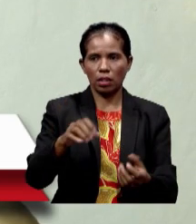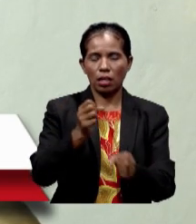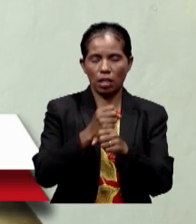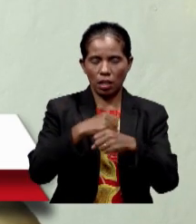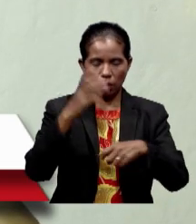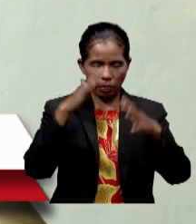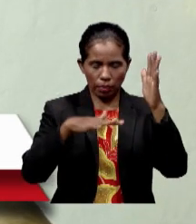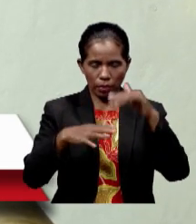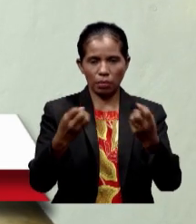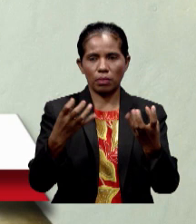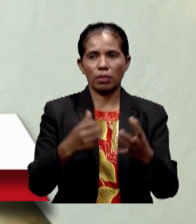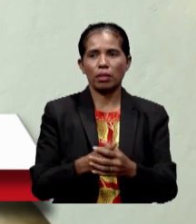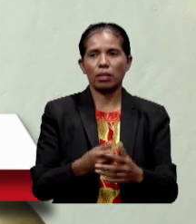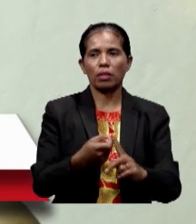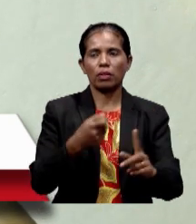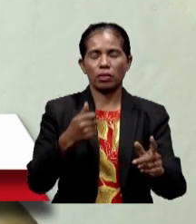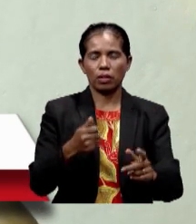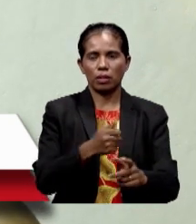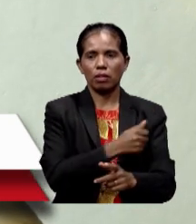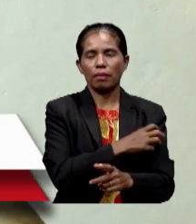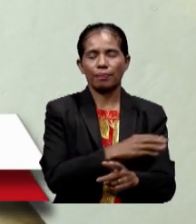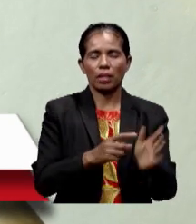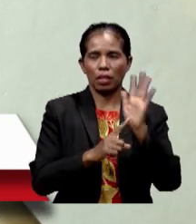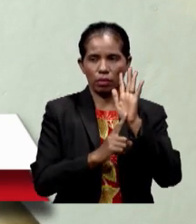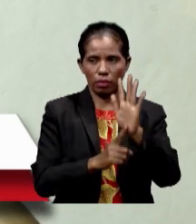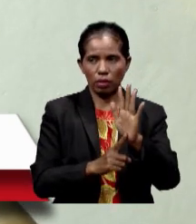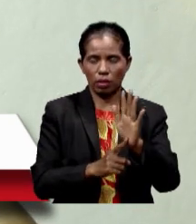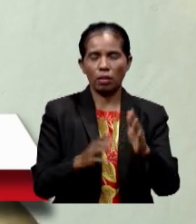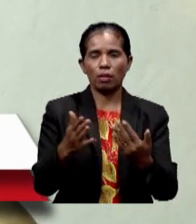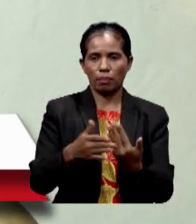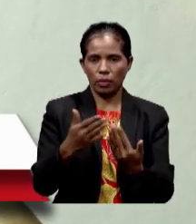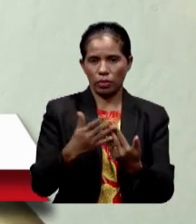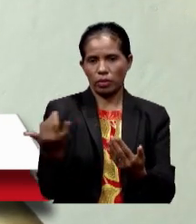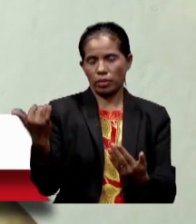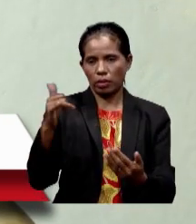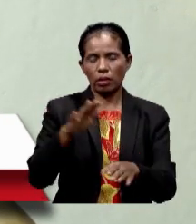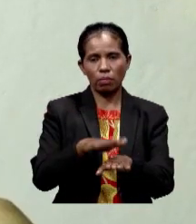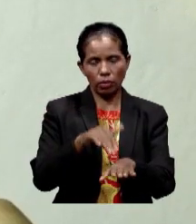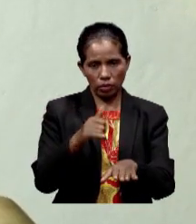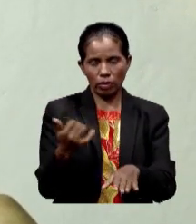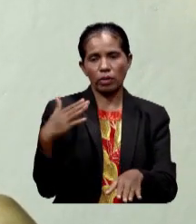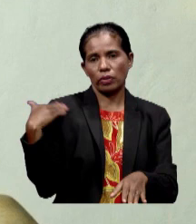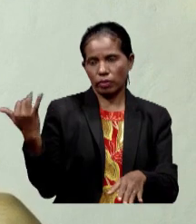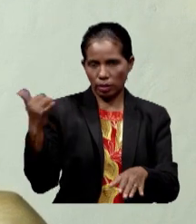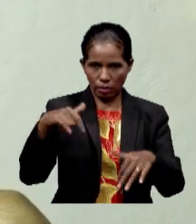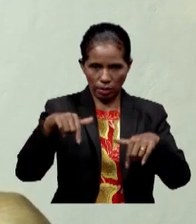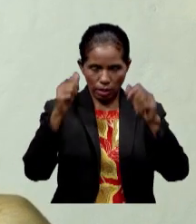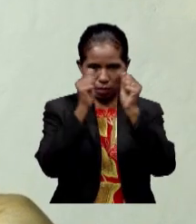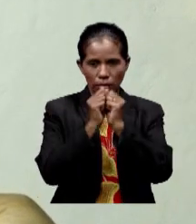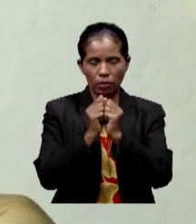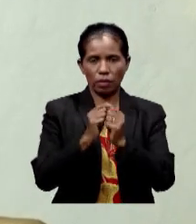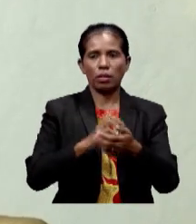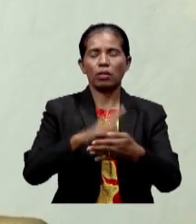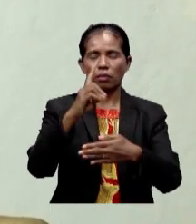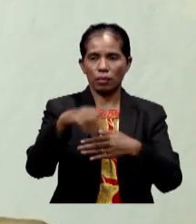oin, Então, você acha que a motivação é né? Por a fano falou que os jovens irá para os jovens irá mais muito fali, por a desenvolver raine ba